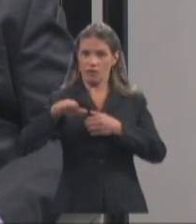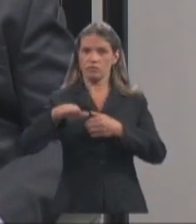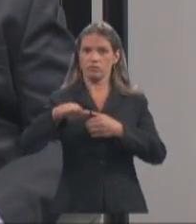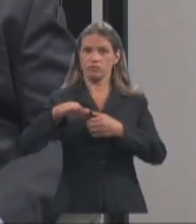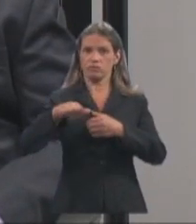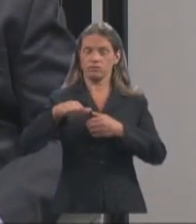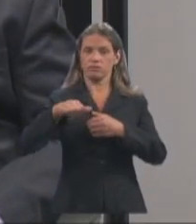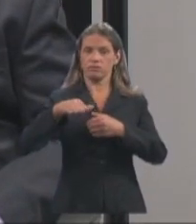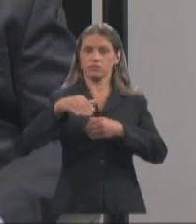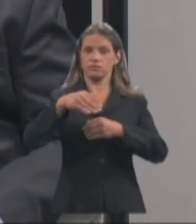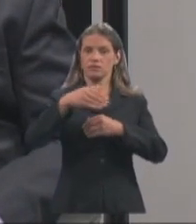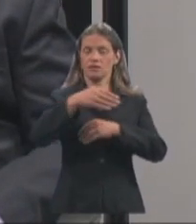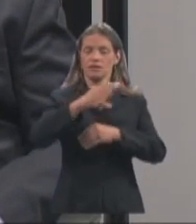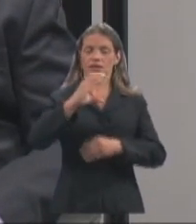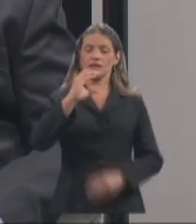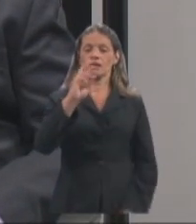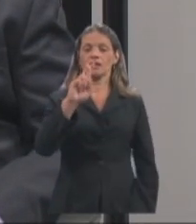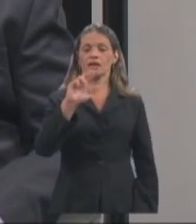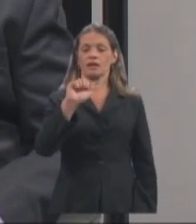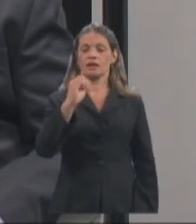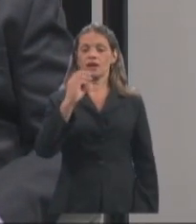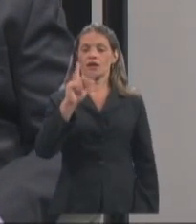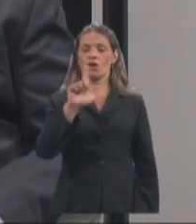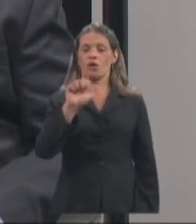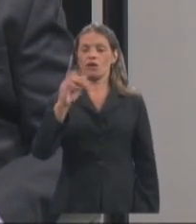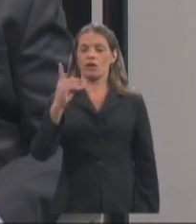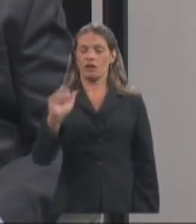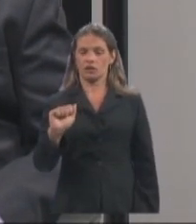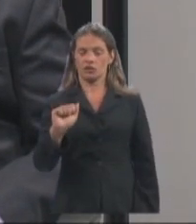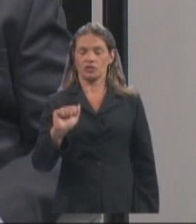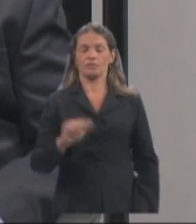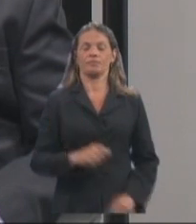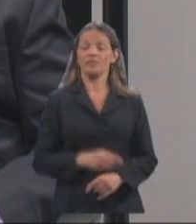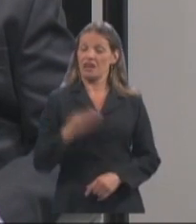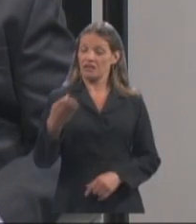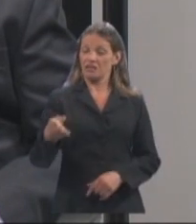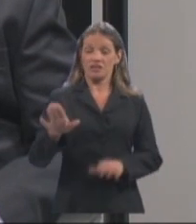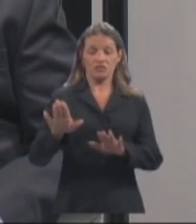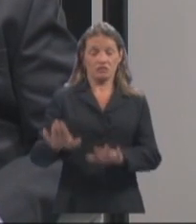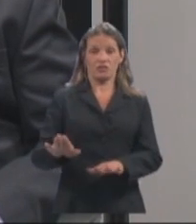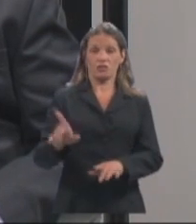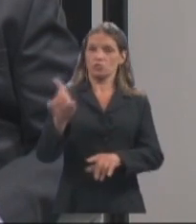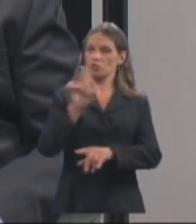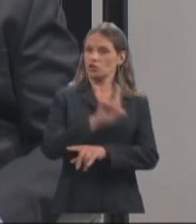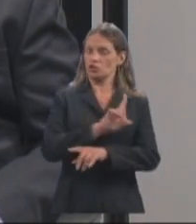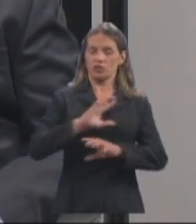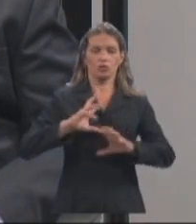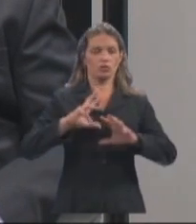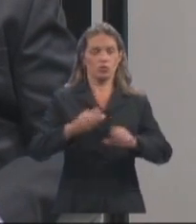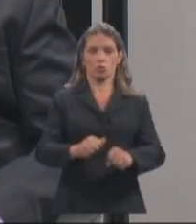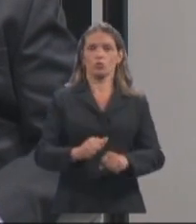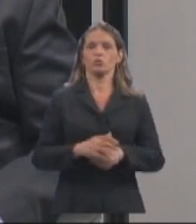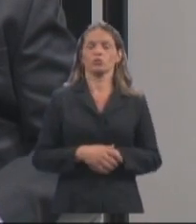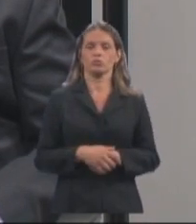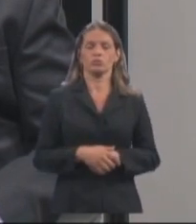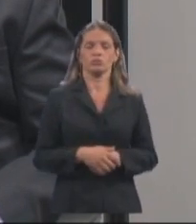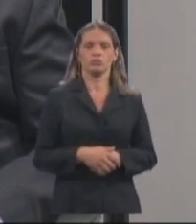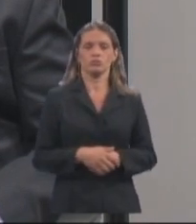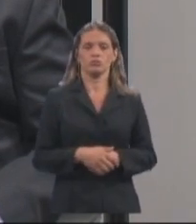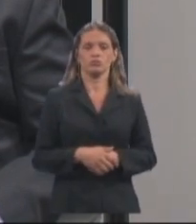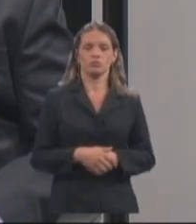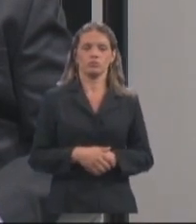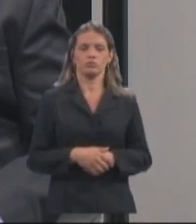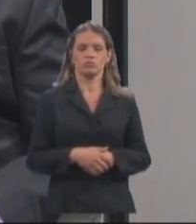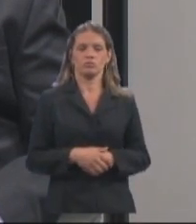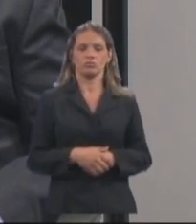famílias e vão morar nas chamadas cracol e nos brets e ali fico o dia inteiro fazendo